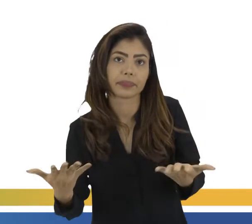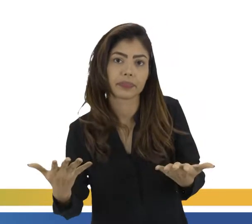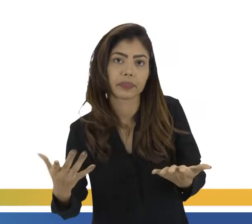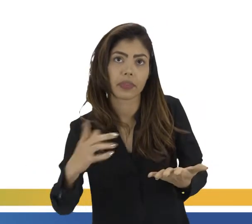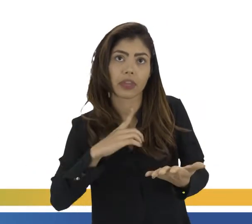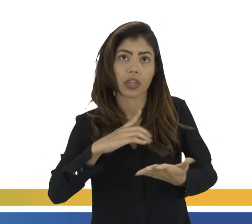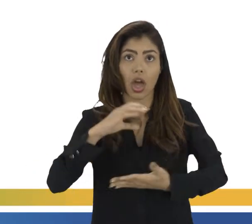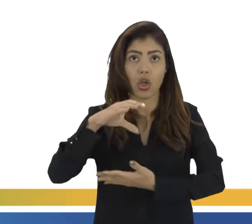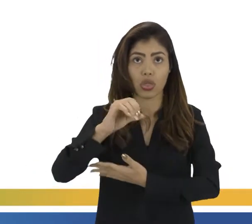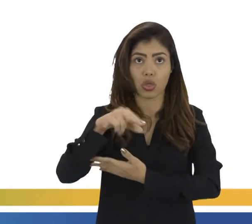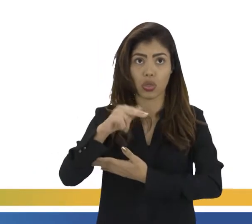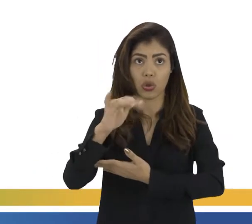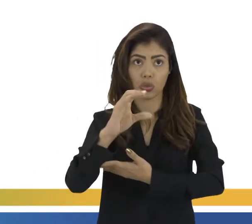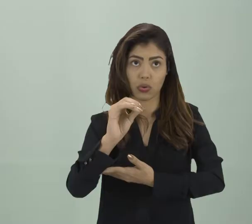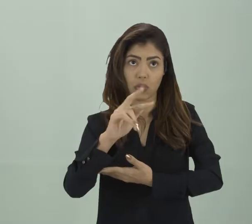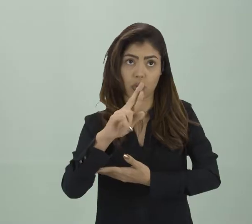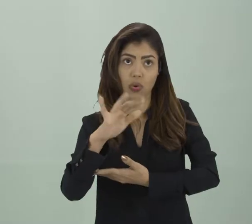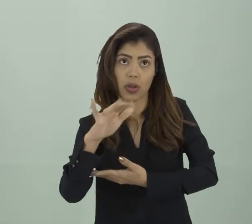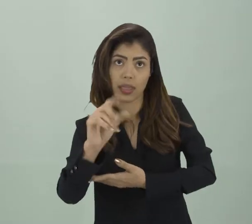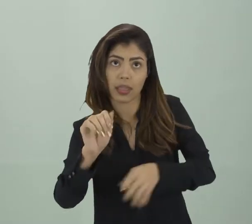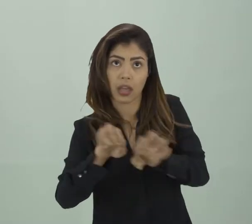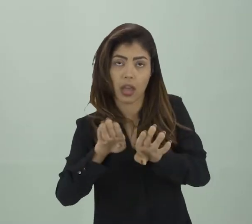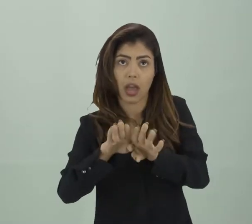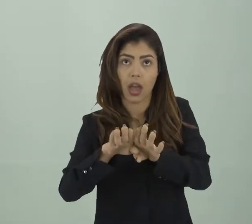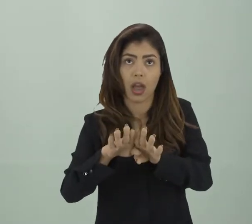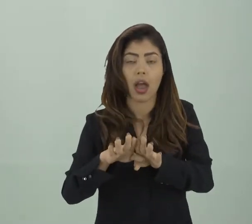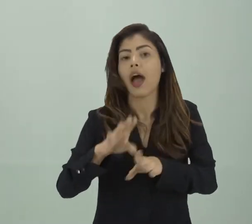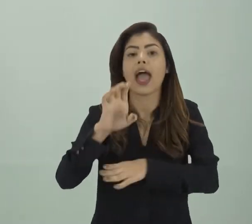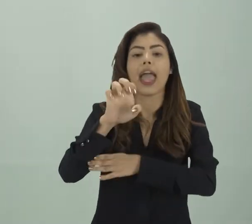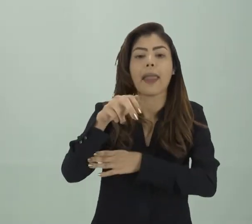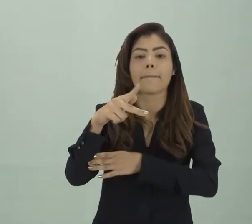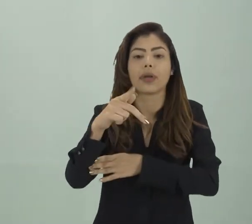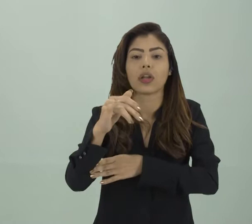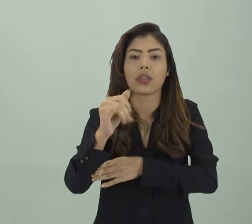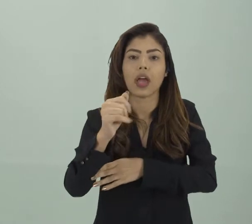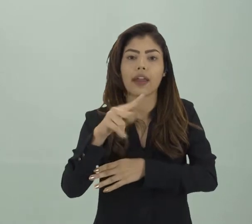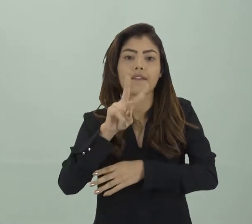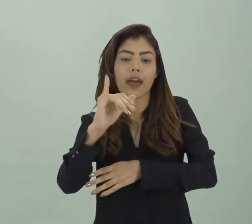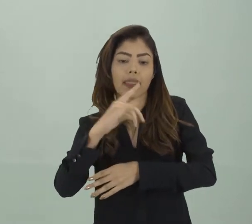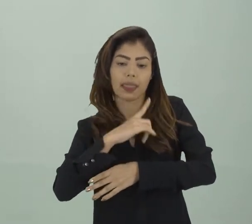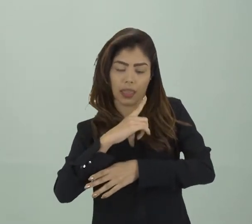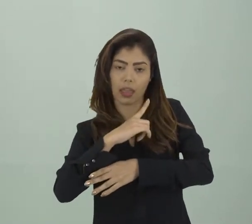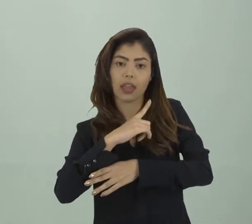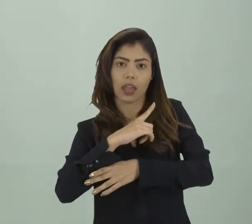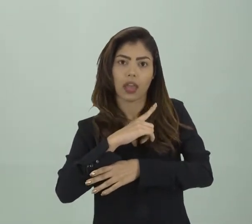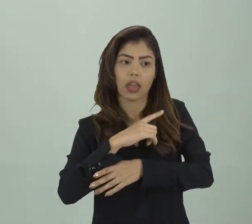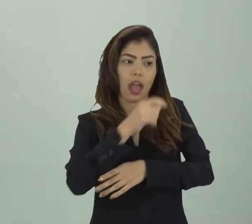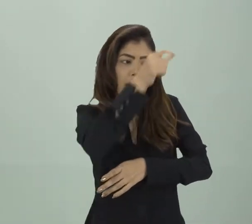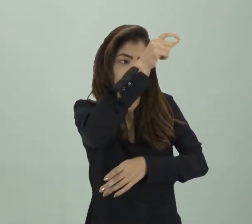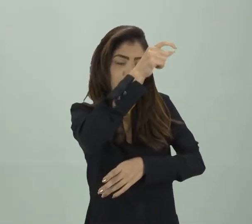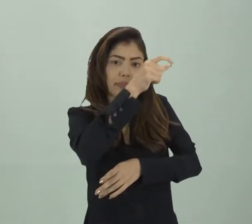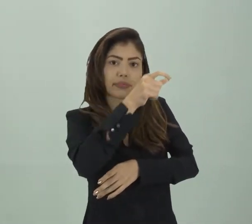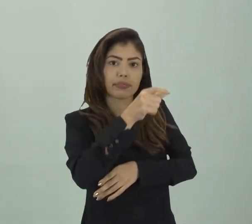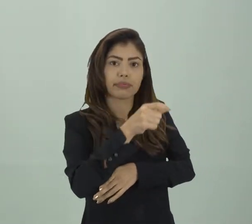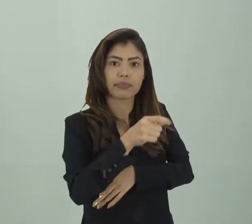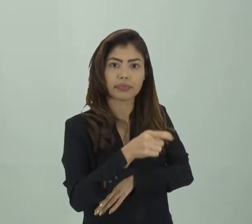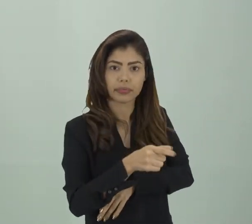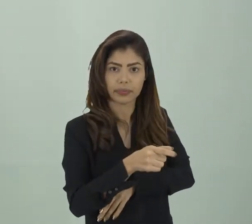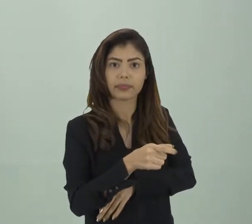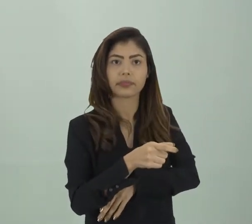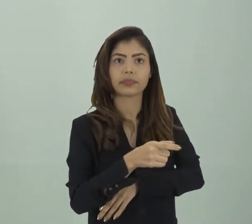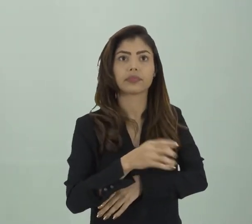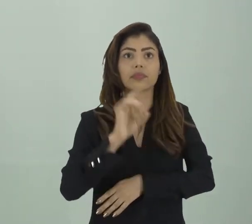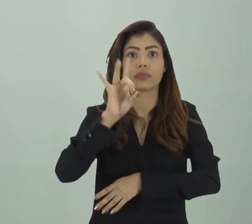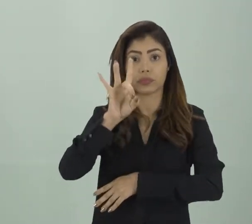a notocorda, que é no período embrionário que vai formar futuramente, a coluna vertebral. Só